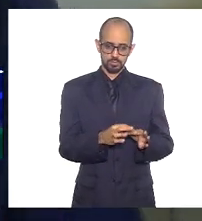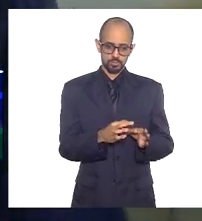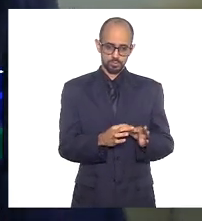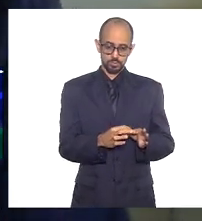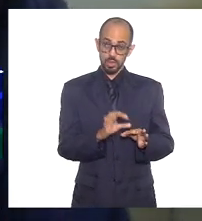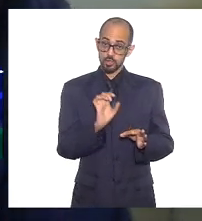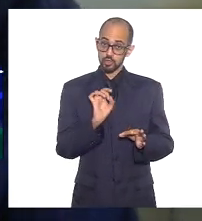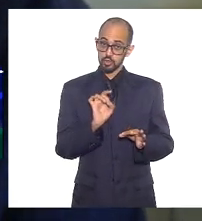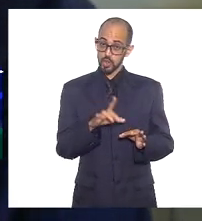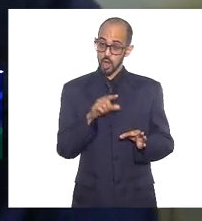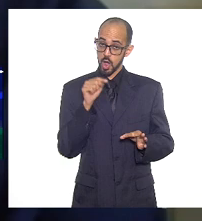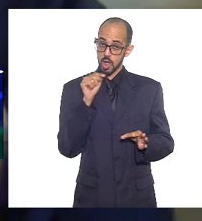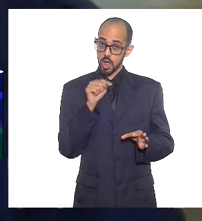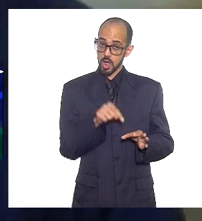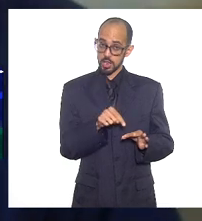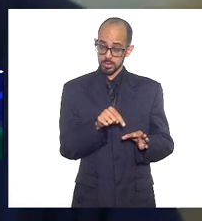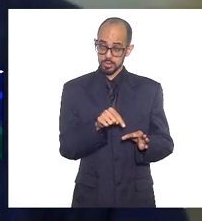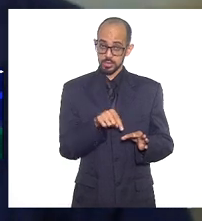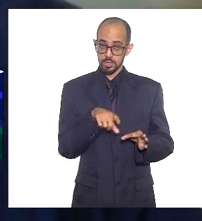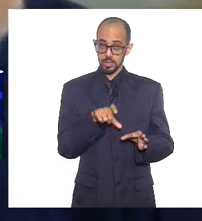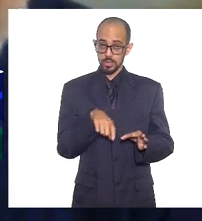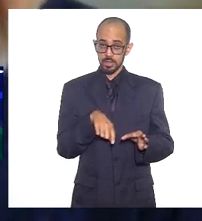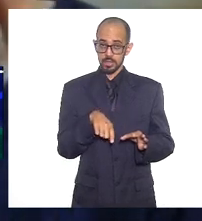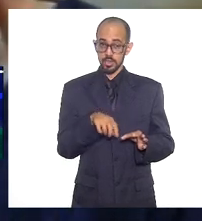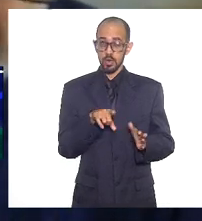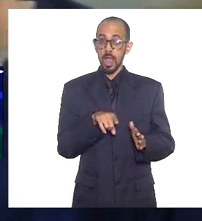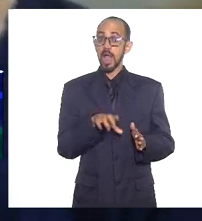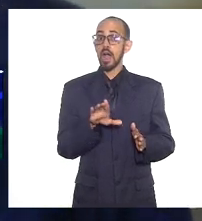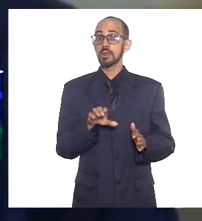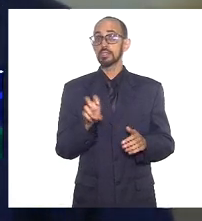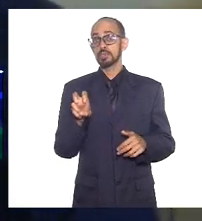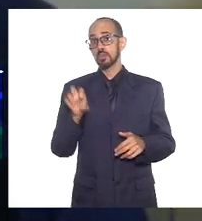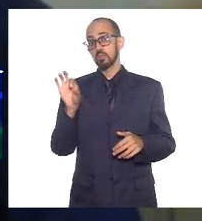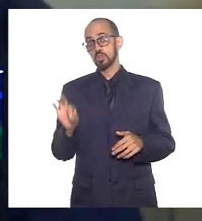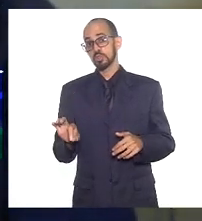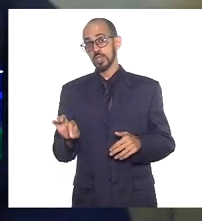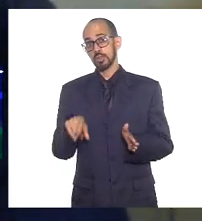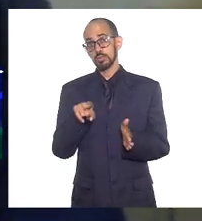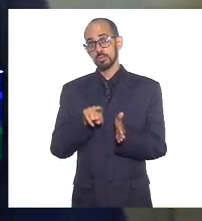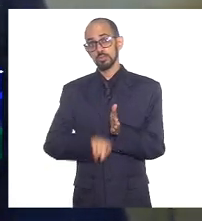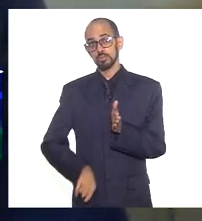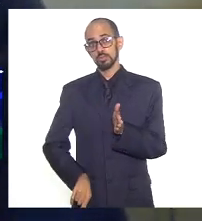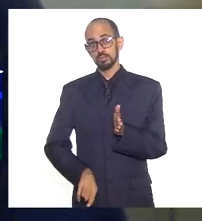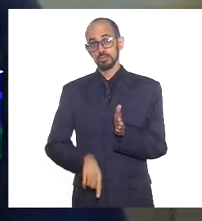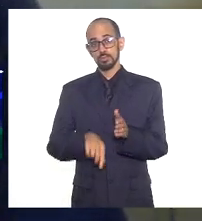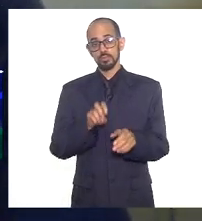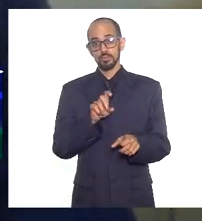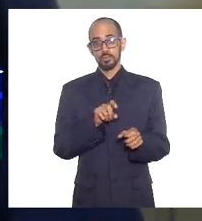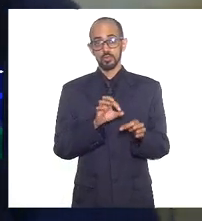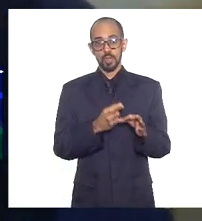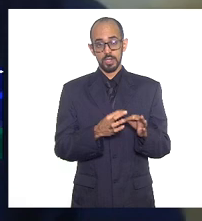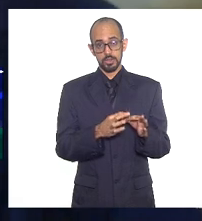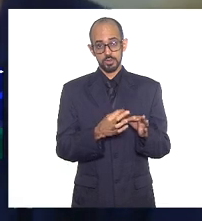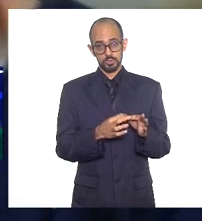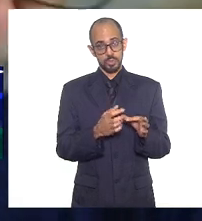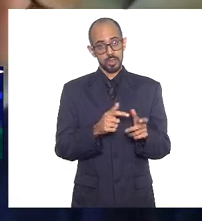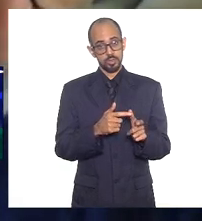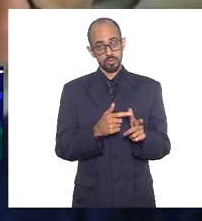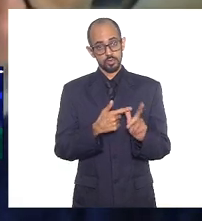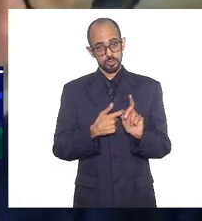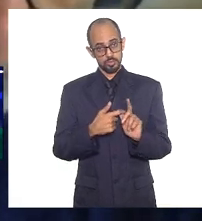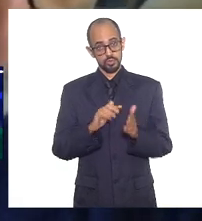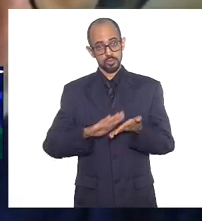exclusivamente para amortização de despesas contraídas por meio de cartão de crédito ou